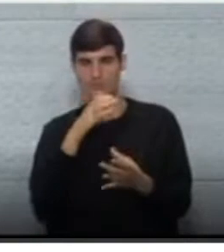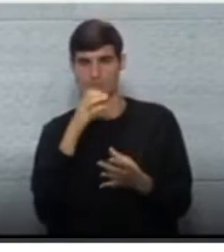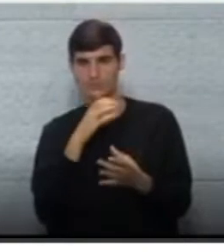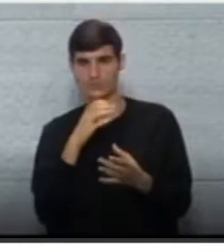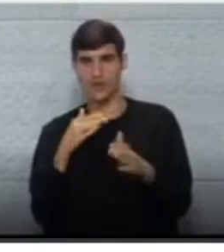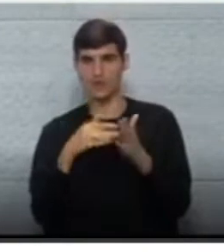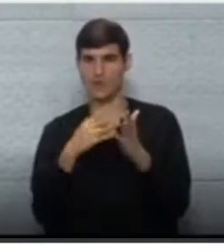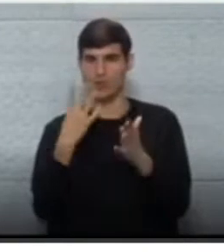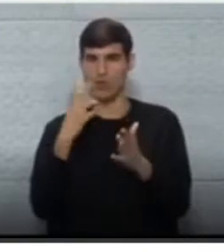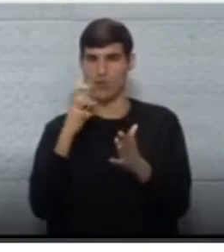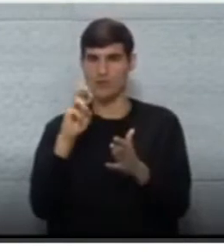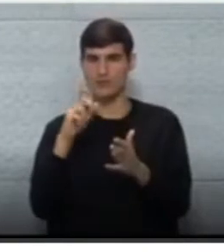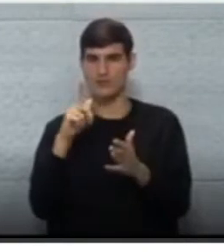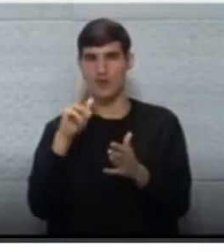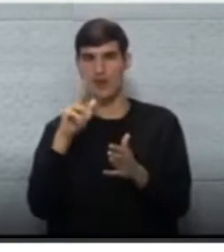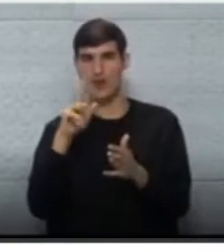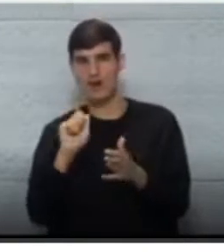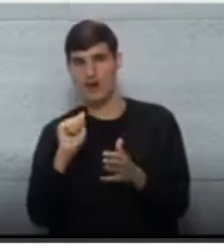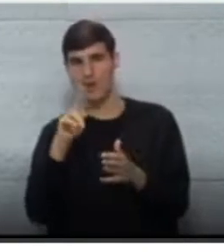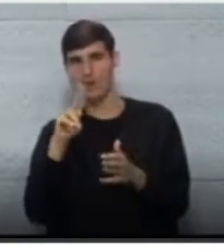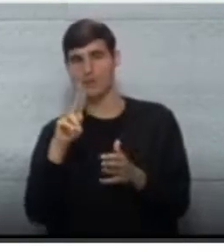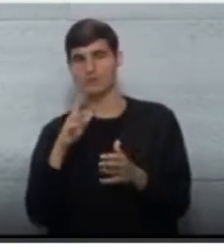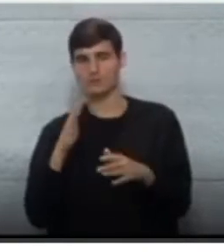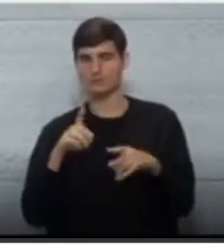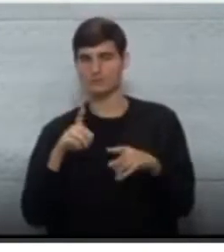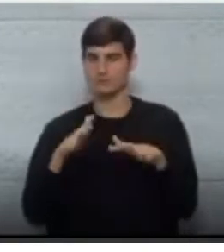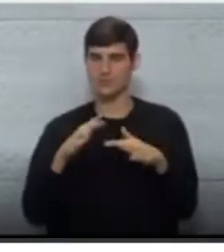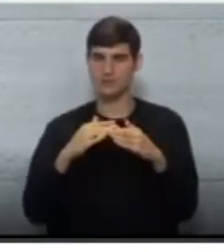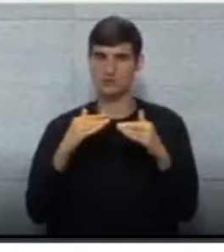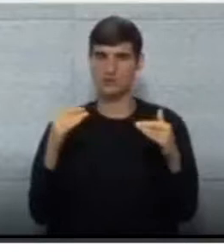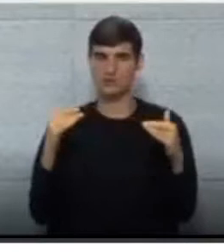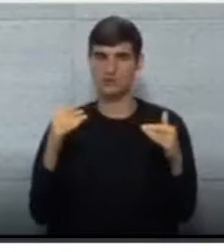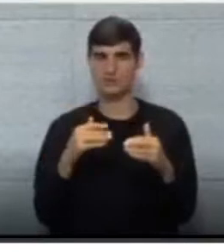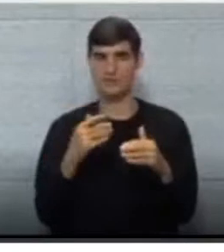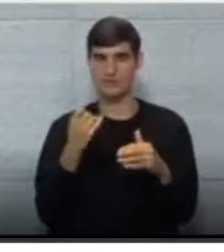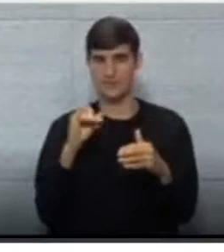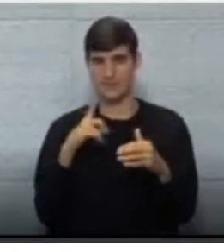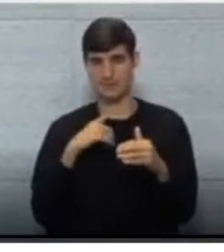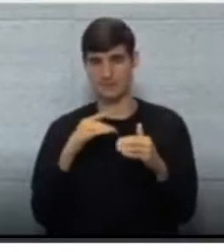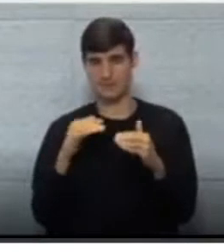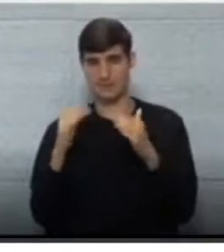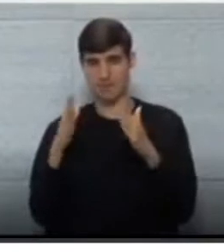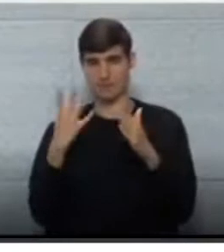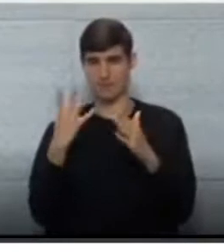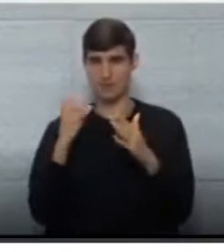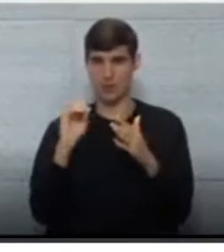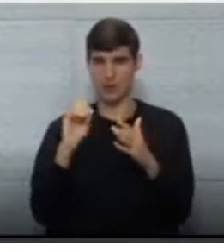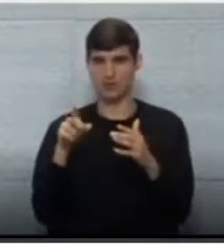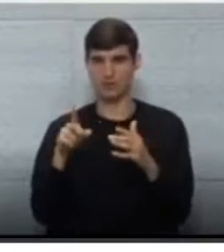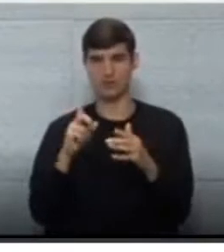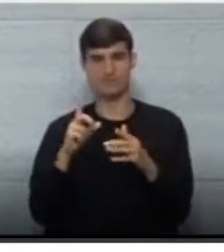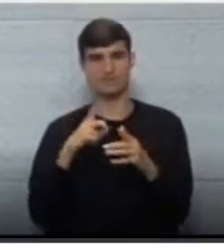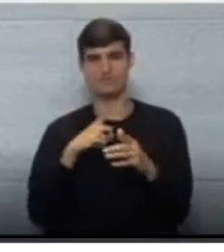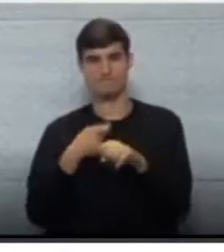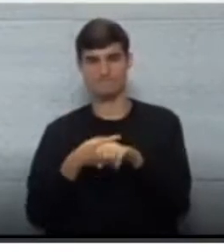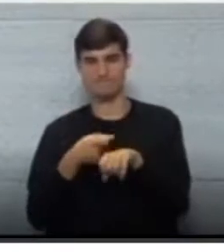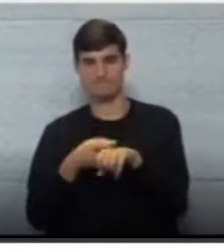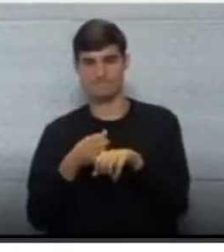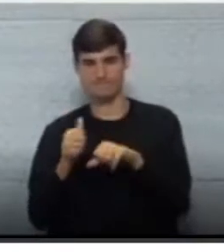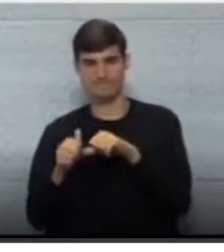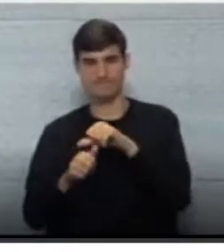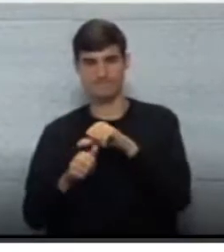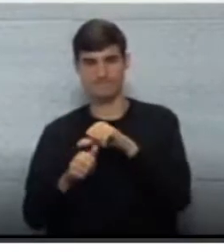até uns 45, a gente pode colocar nessa faixa de temperatura. Se você deixar um pouco acima de 40 graus, ele não vai solidificar. E